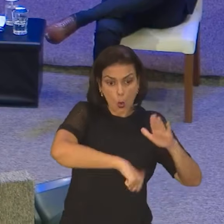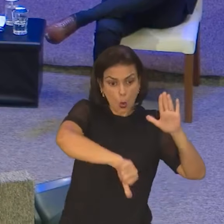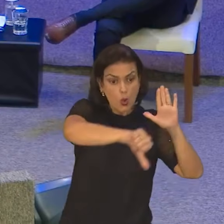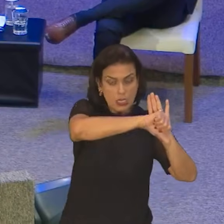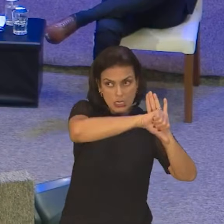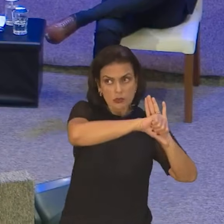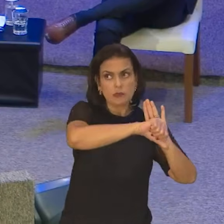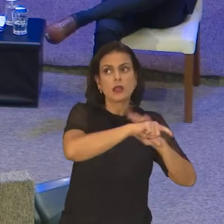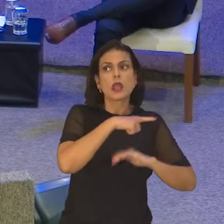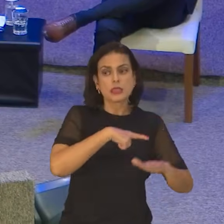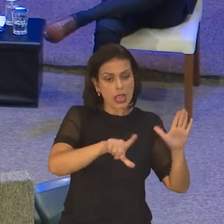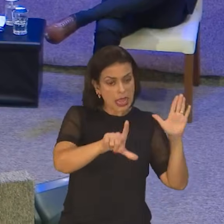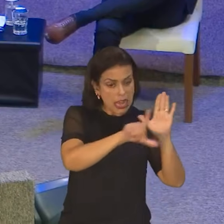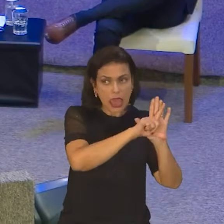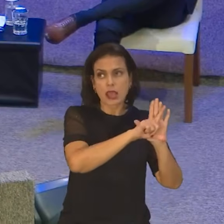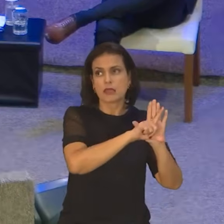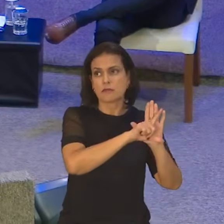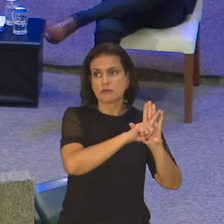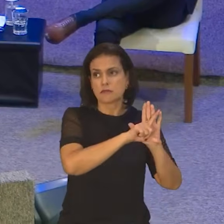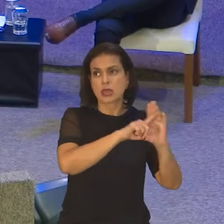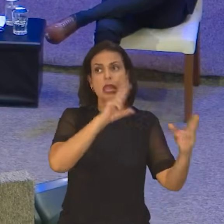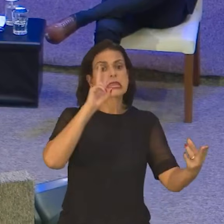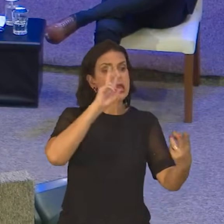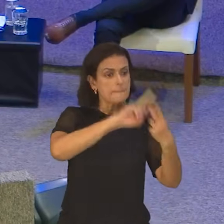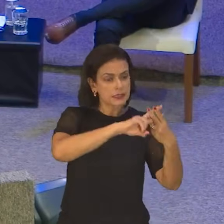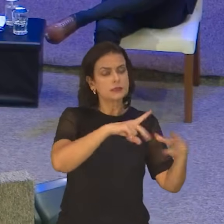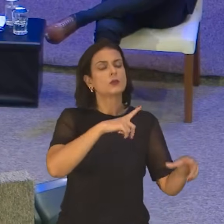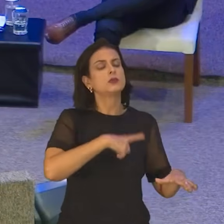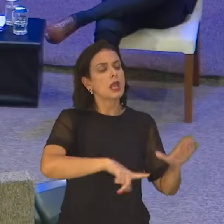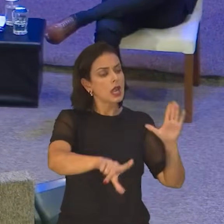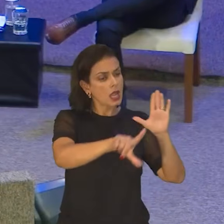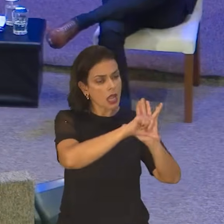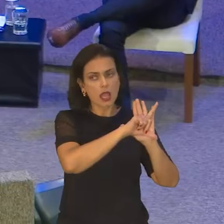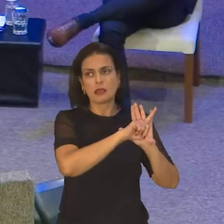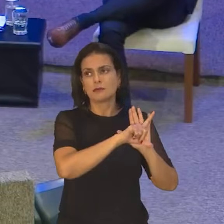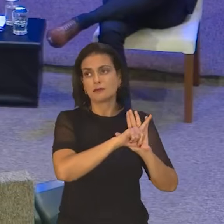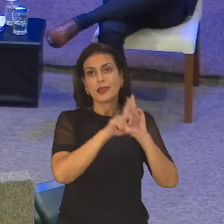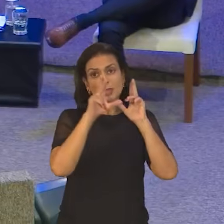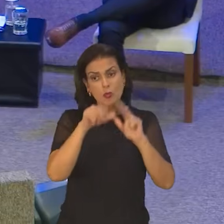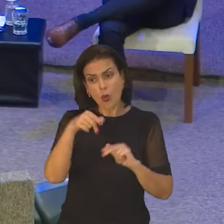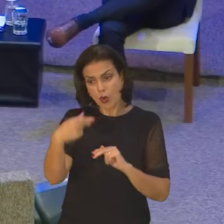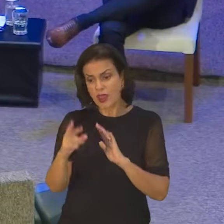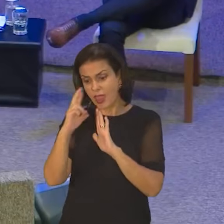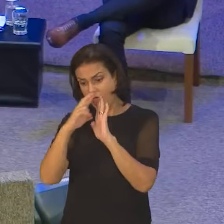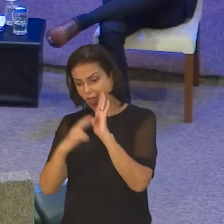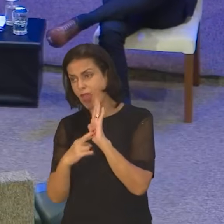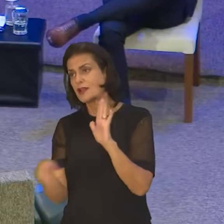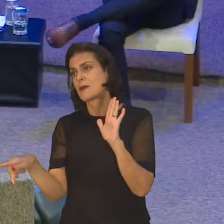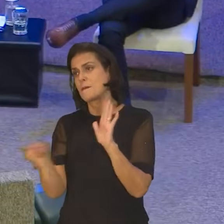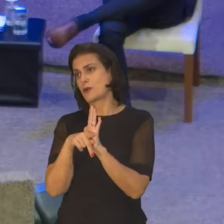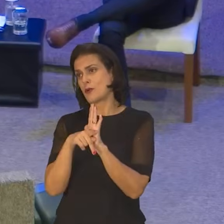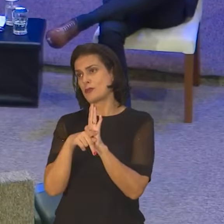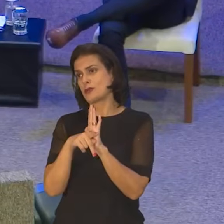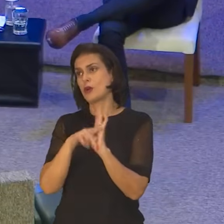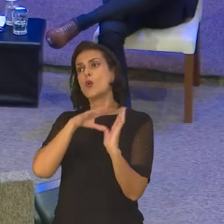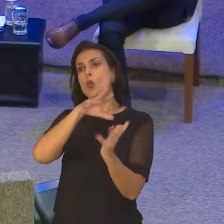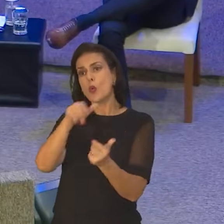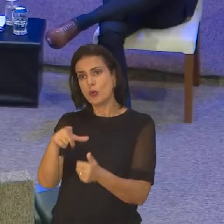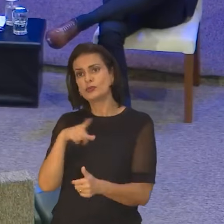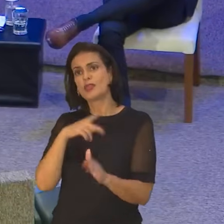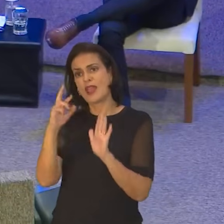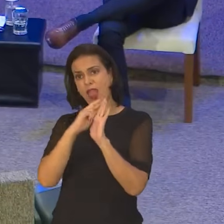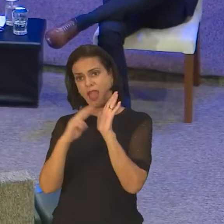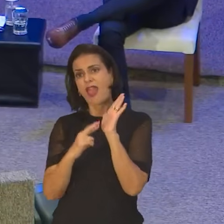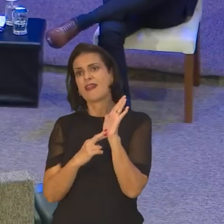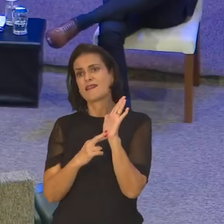própria lei, como na cadeia tem sua própria lei, como na igreja tem sua própria lei, como o mundo tem sua própria lei, como o